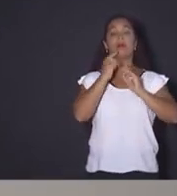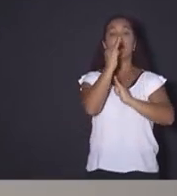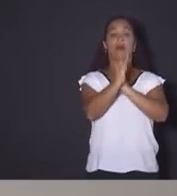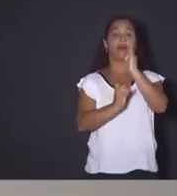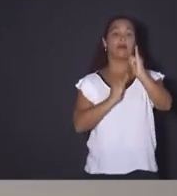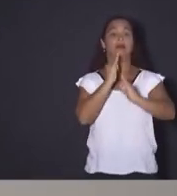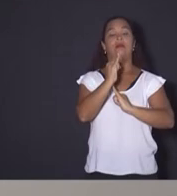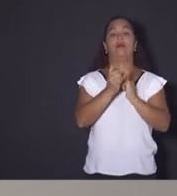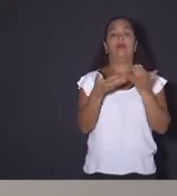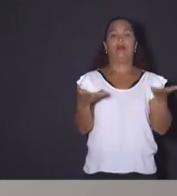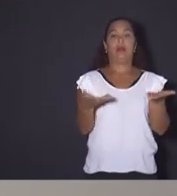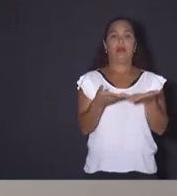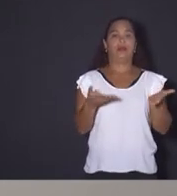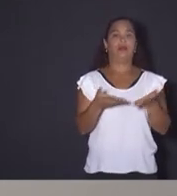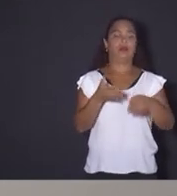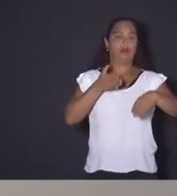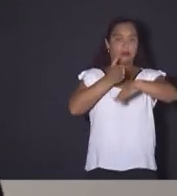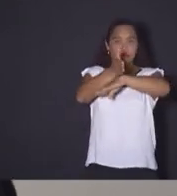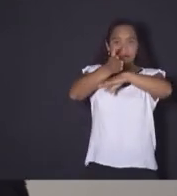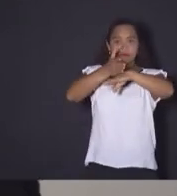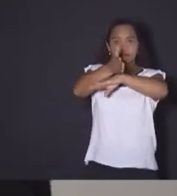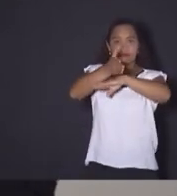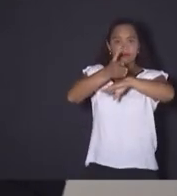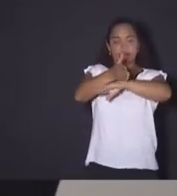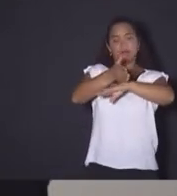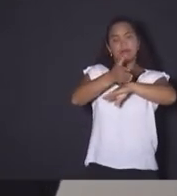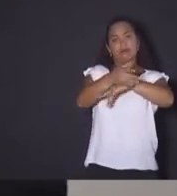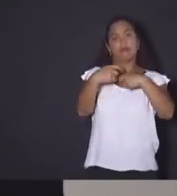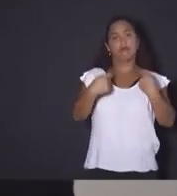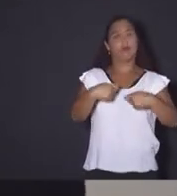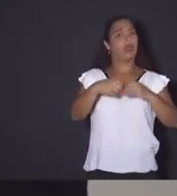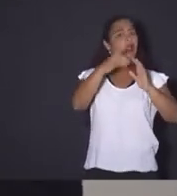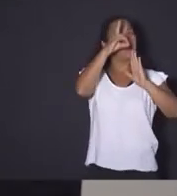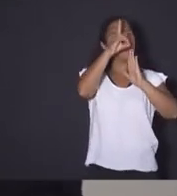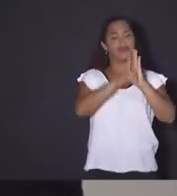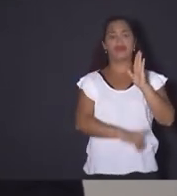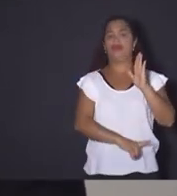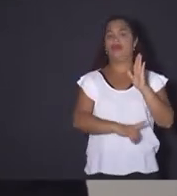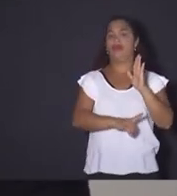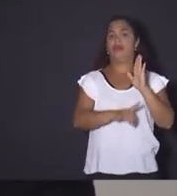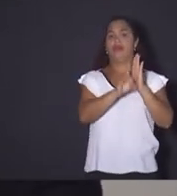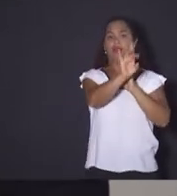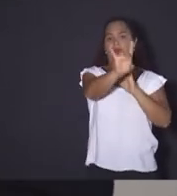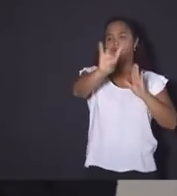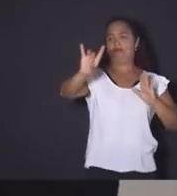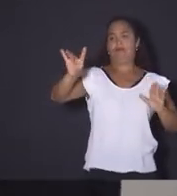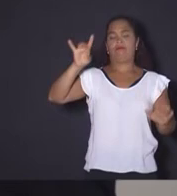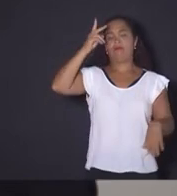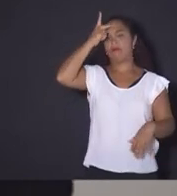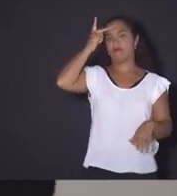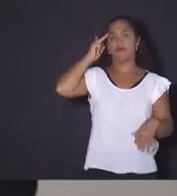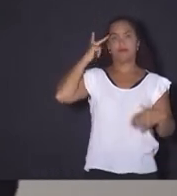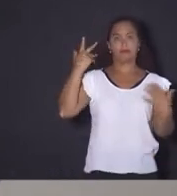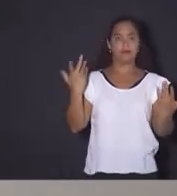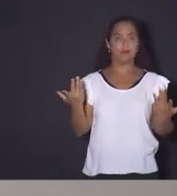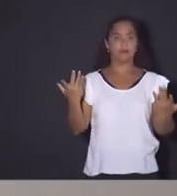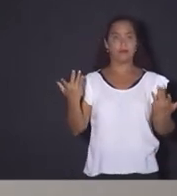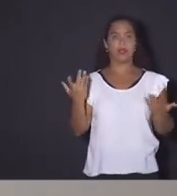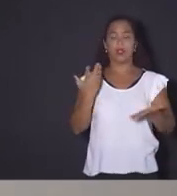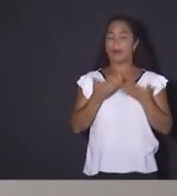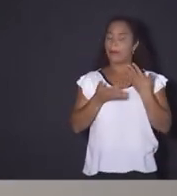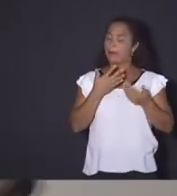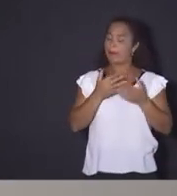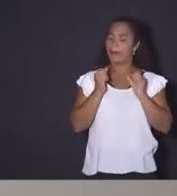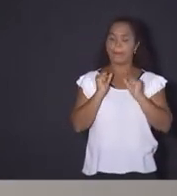acesso à internet, hoje deve ser entendido como um direito fundamental das pessoas. O acesso à informação é absolutamente